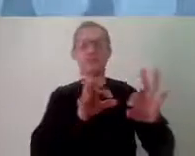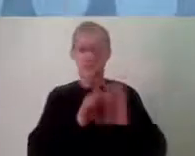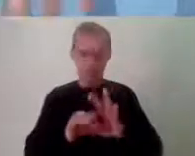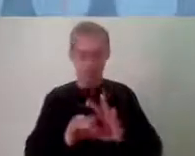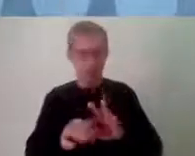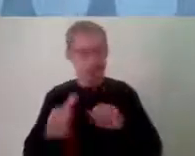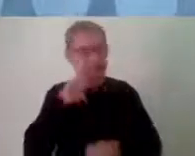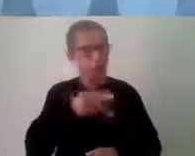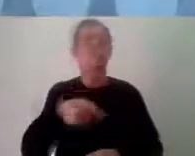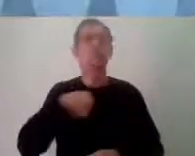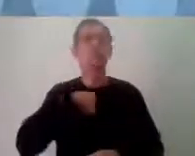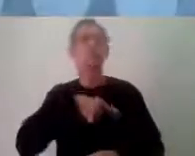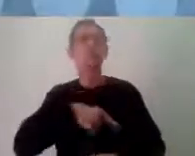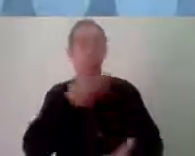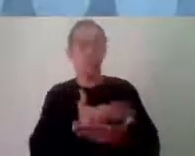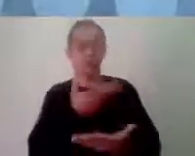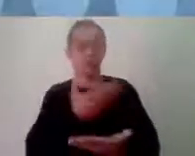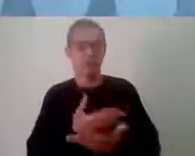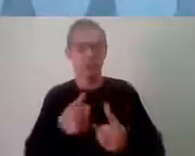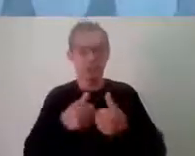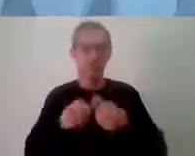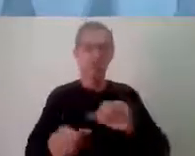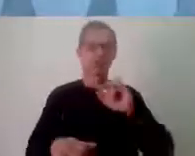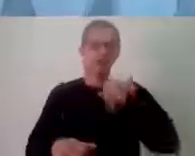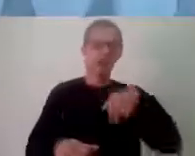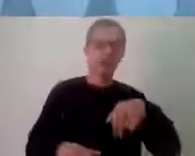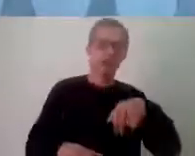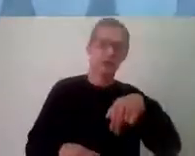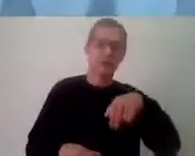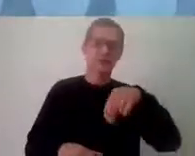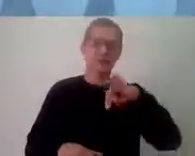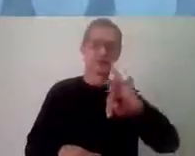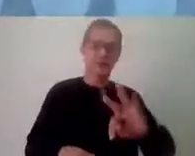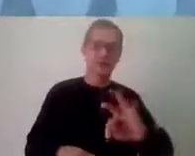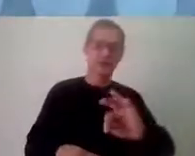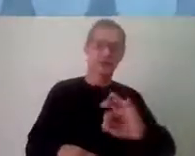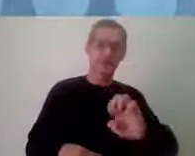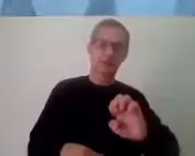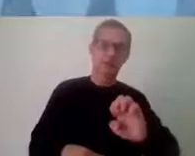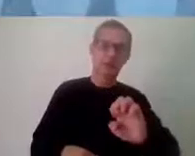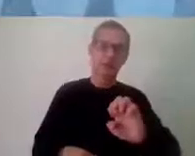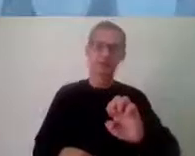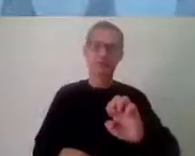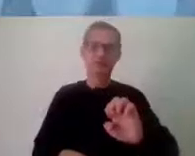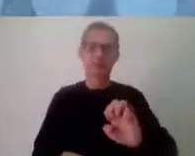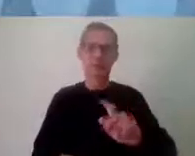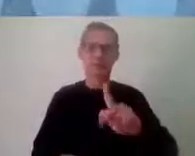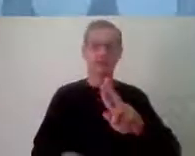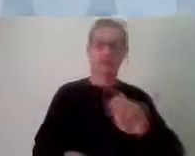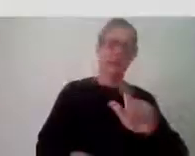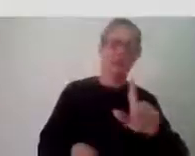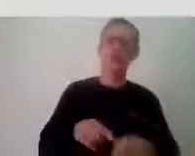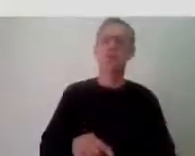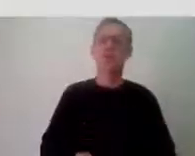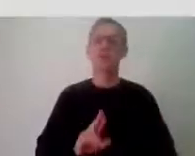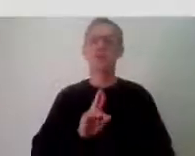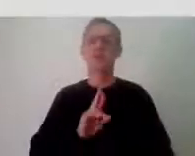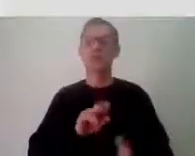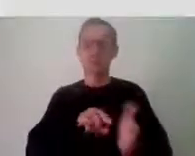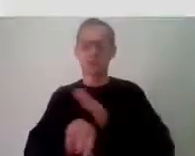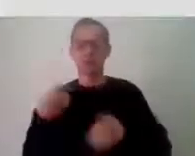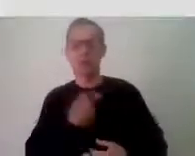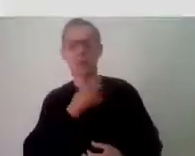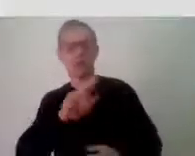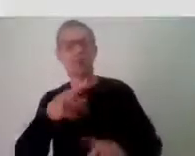Para que eu vou estudar essas integrais? Essas são algumas questões que nós vamos responder, acompanhe no quadro.